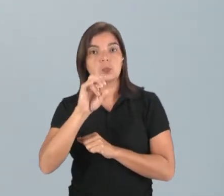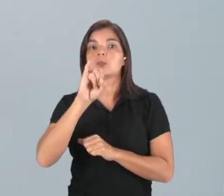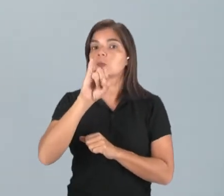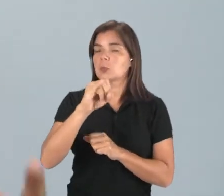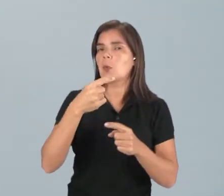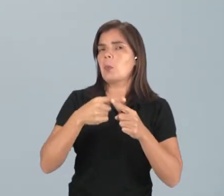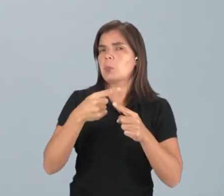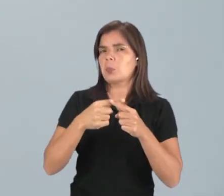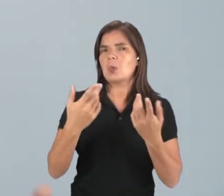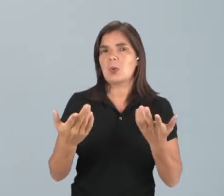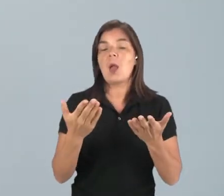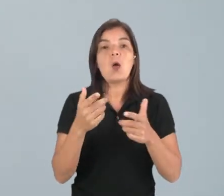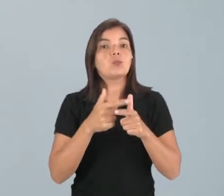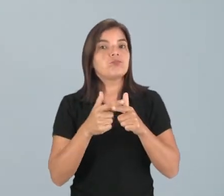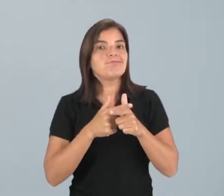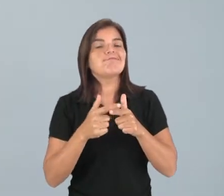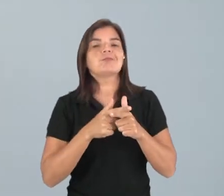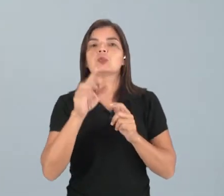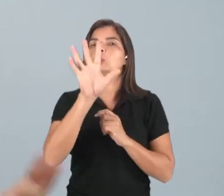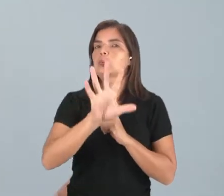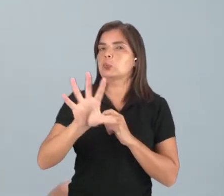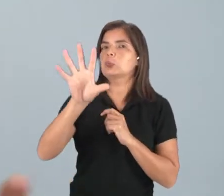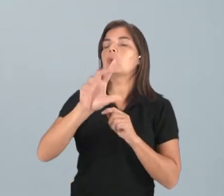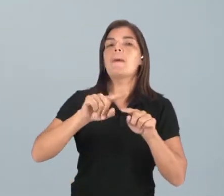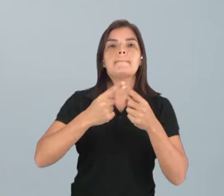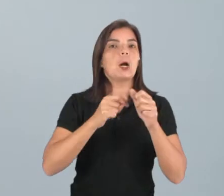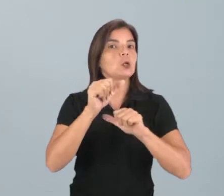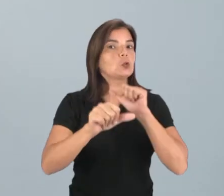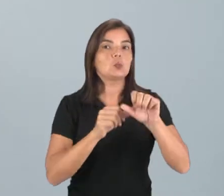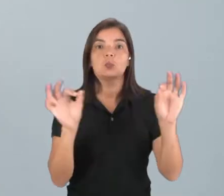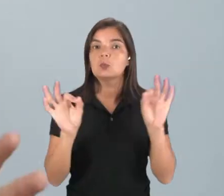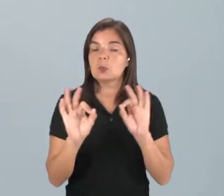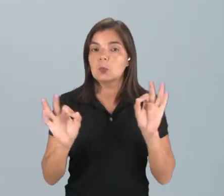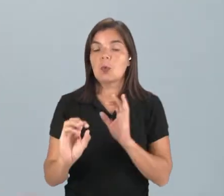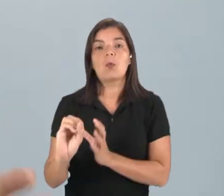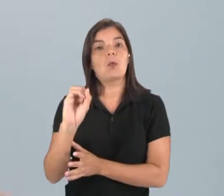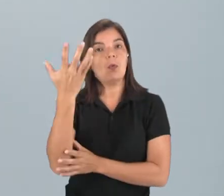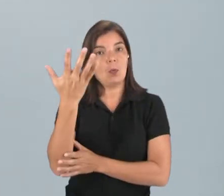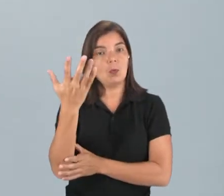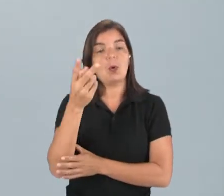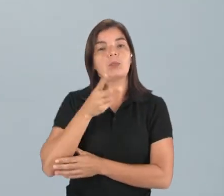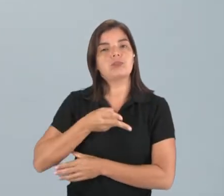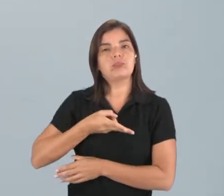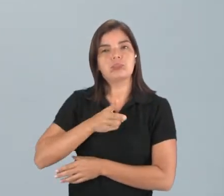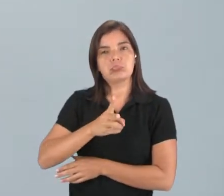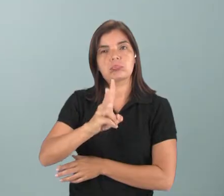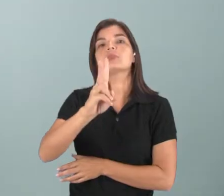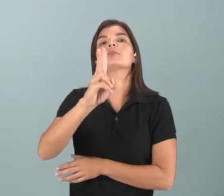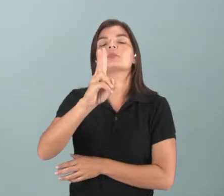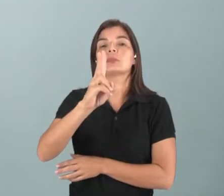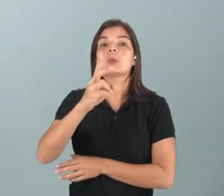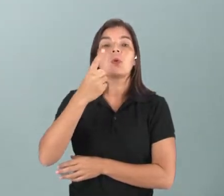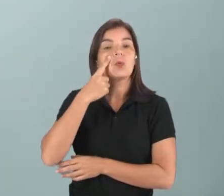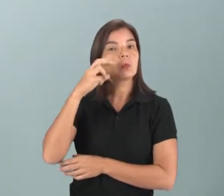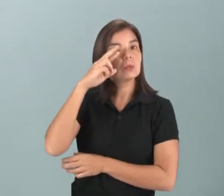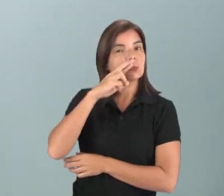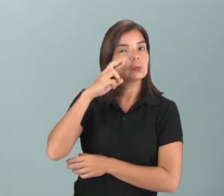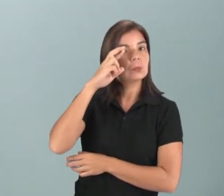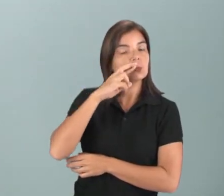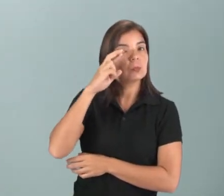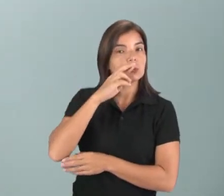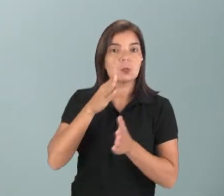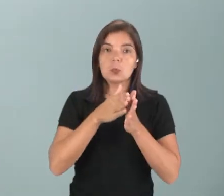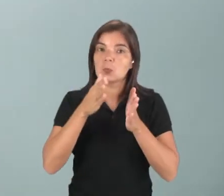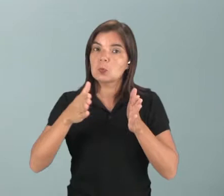pode ser por alguma anomalia climática, mas a tendência é que ele não mude, tá? O clima é algo duradouro, é aquilo que você observa em